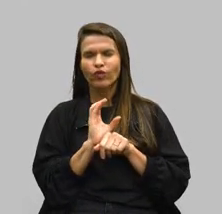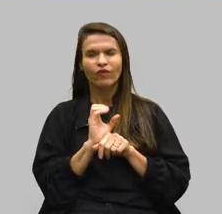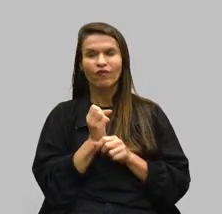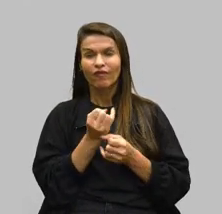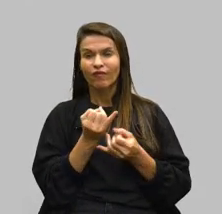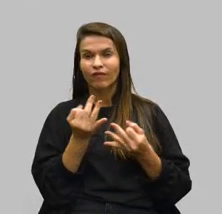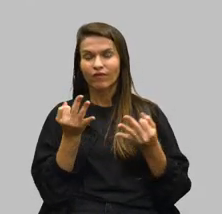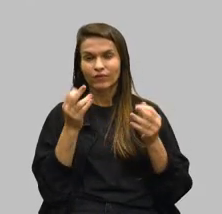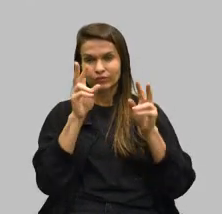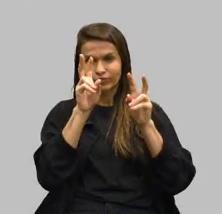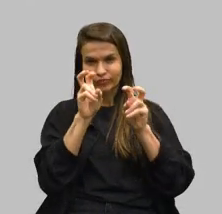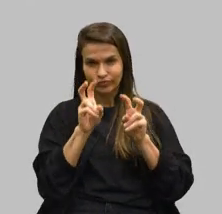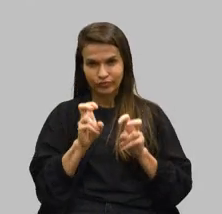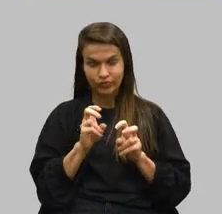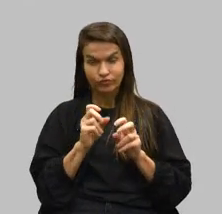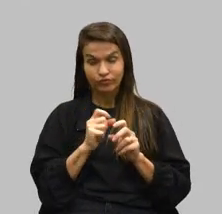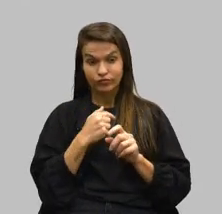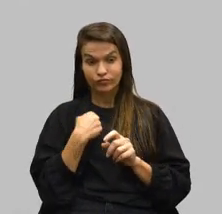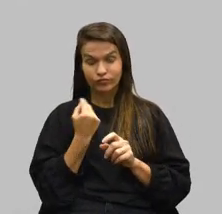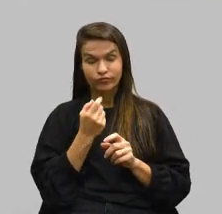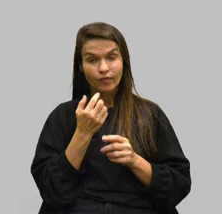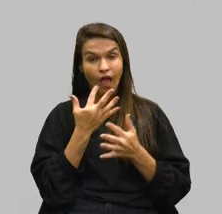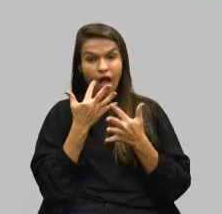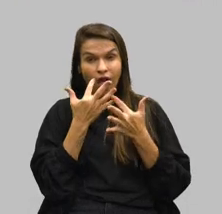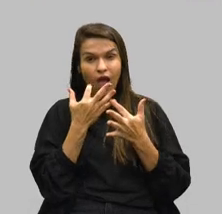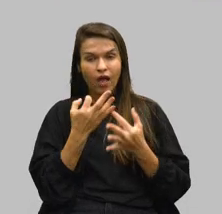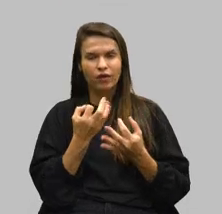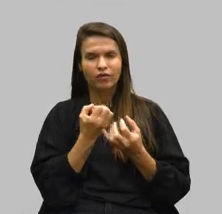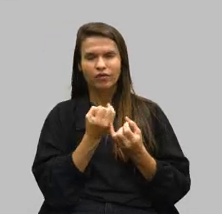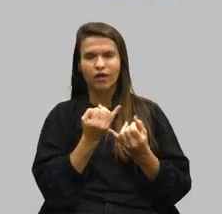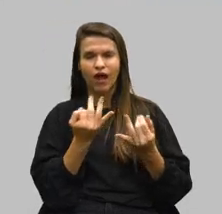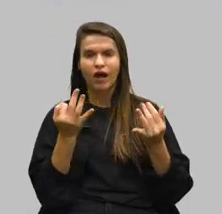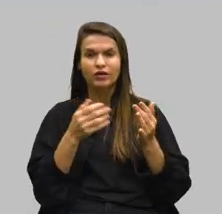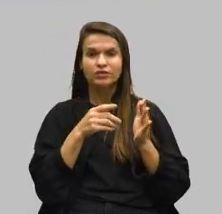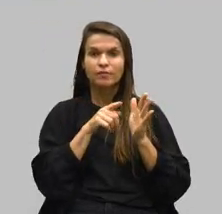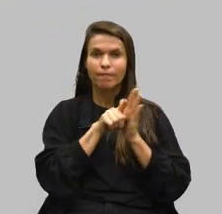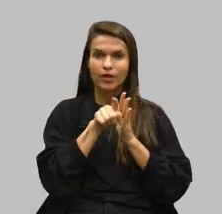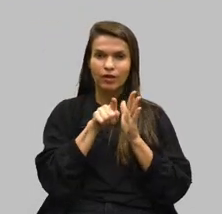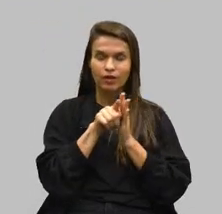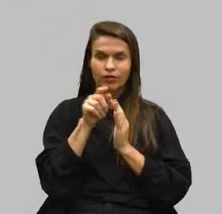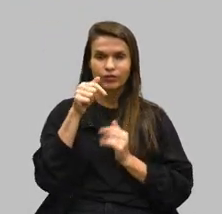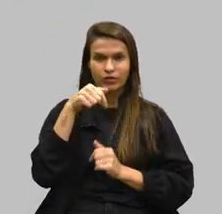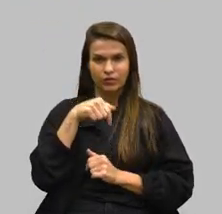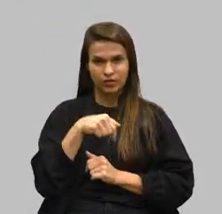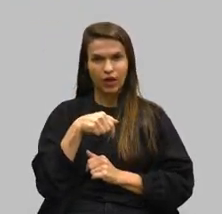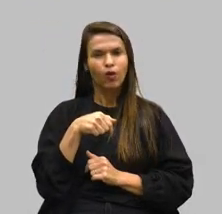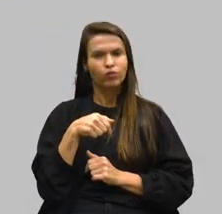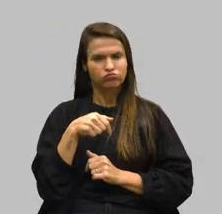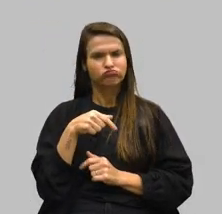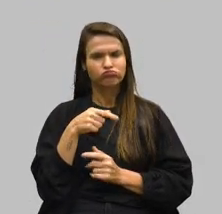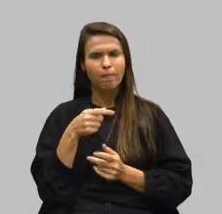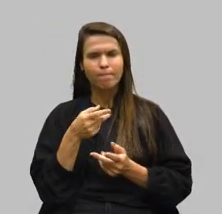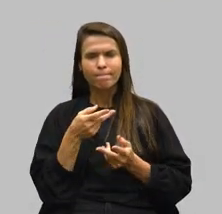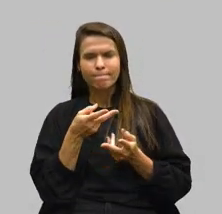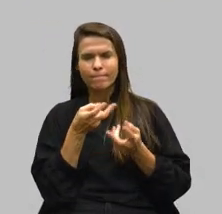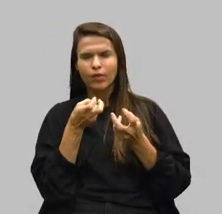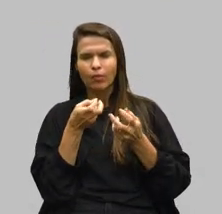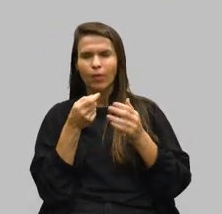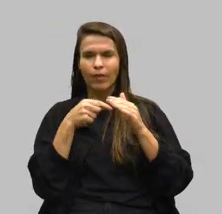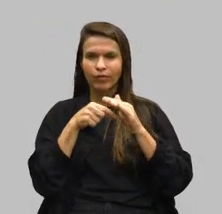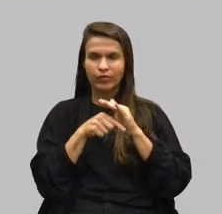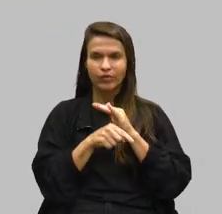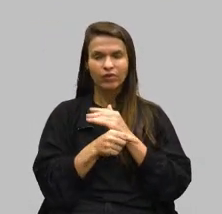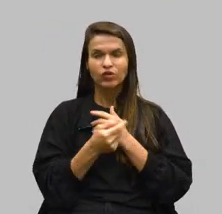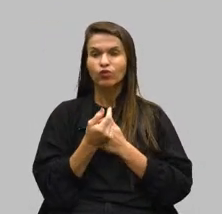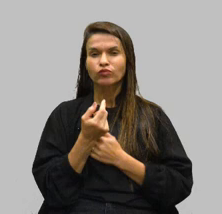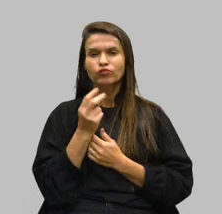assuntos nos chama muita atenção diversas perguntas aqui com certa profundidade e eu não vi